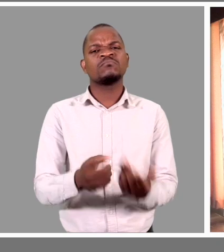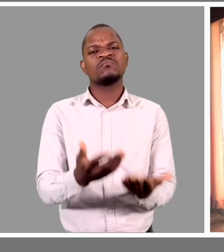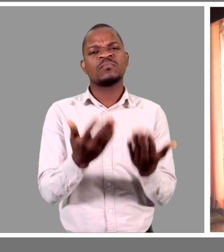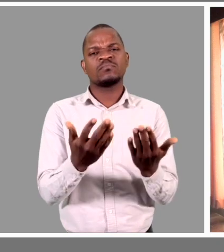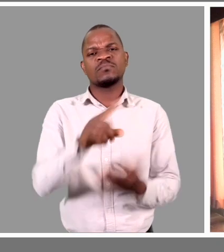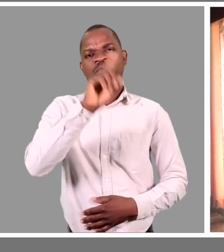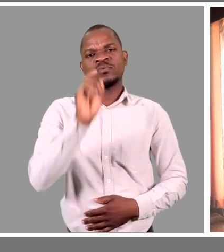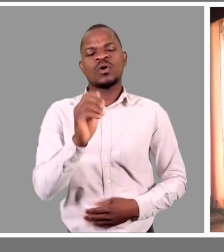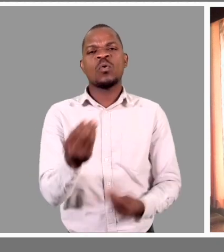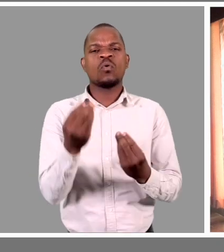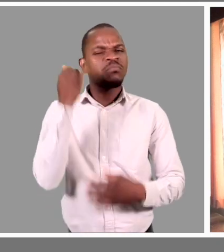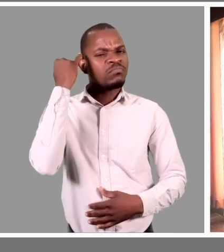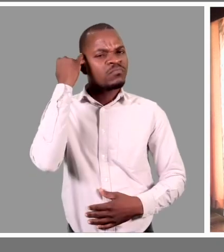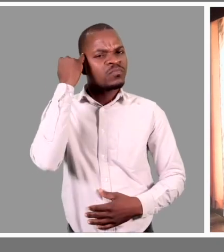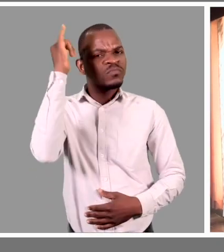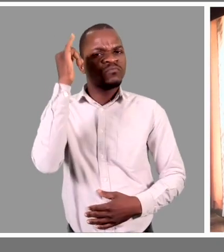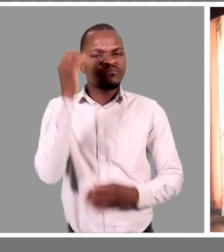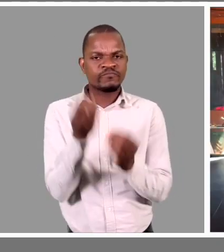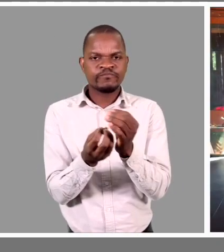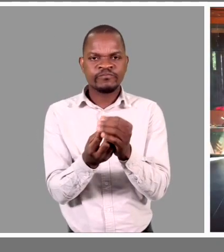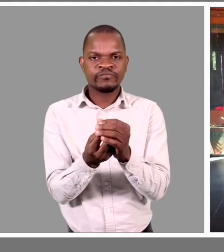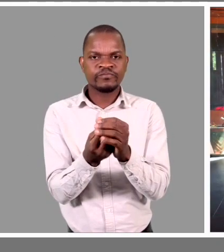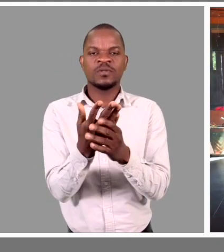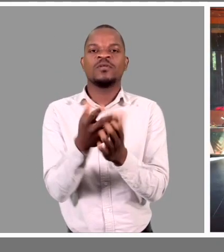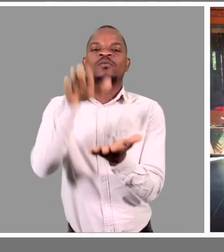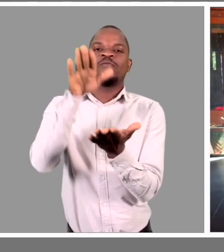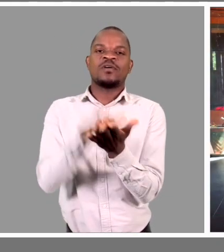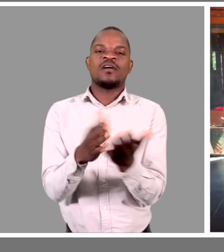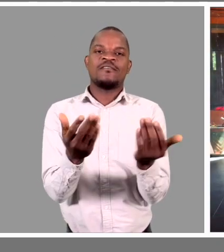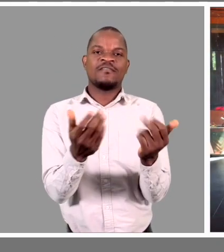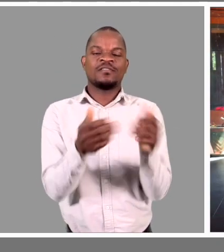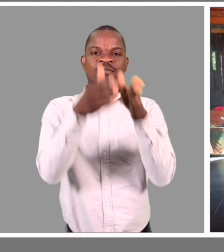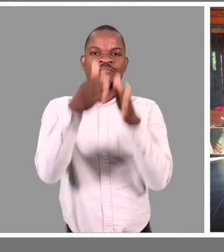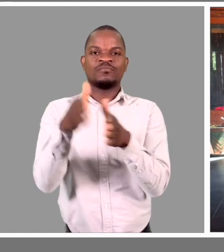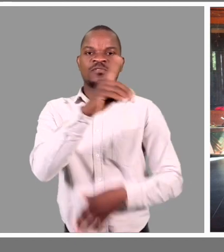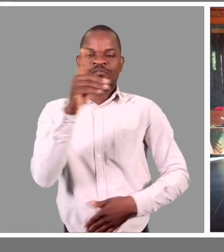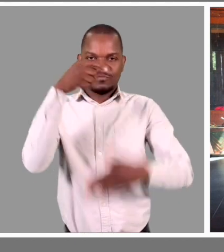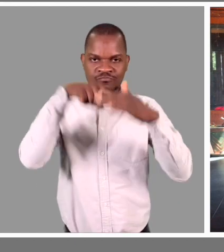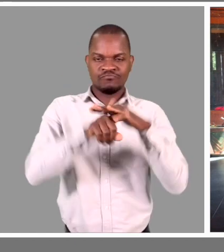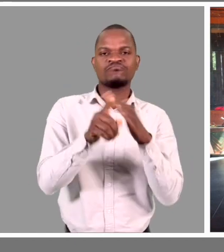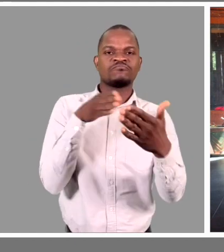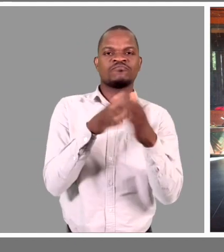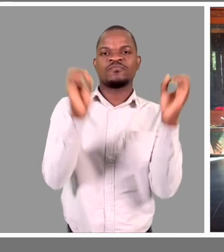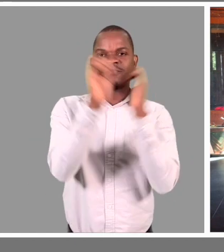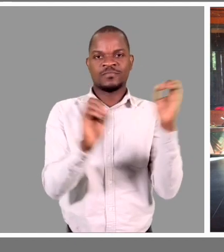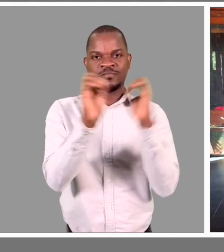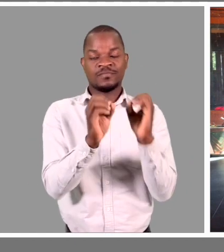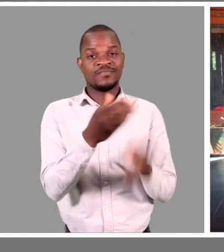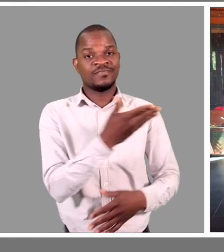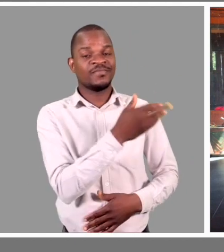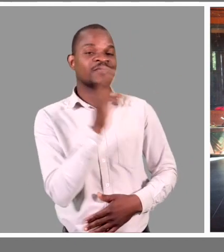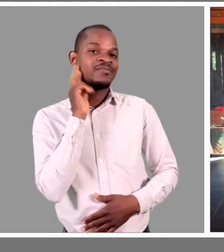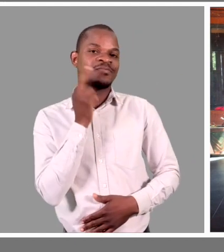criar esse espaço mais acessível a pessoas com deficiência. Muito obrigada, agradecer a vossa presença aqui no Zen